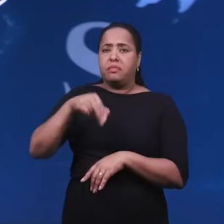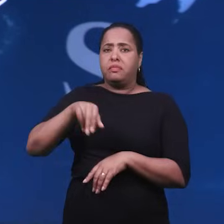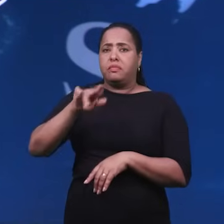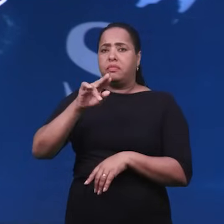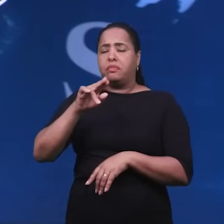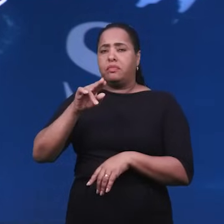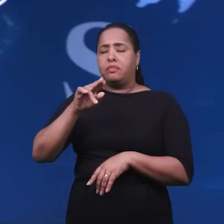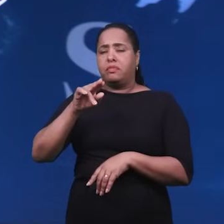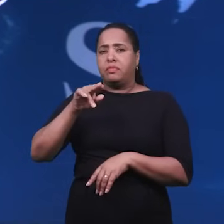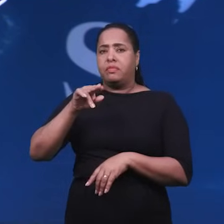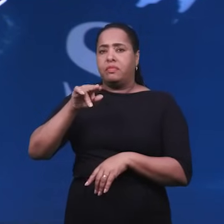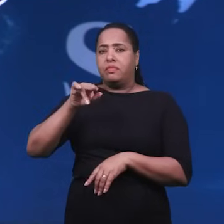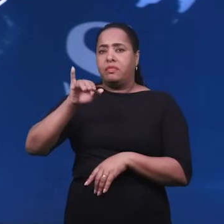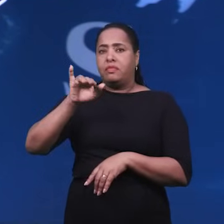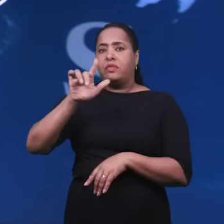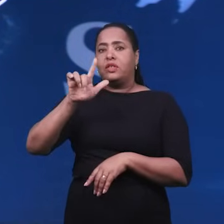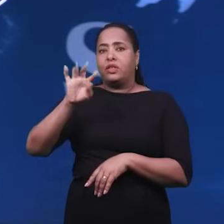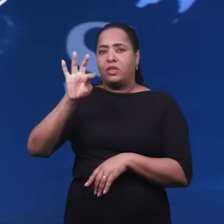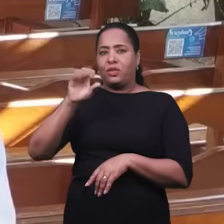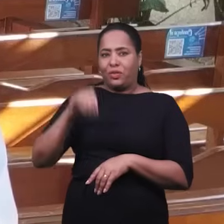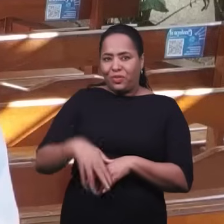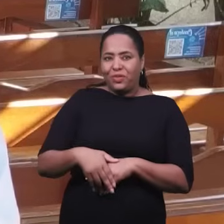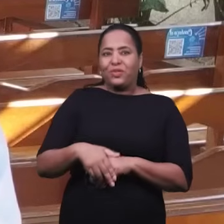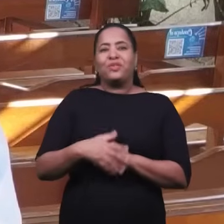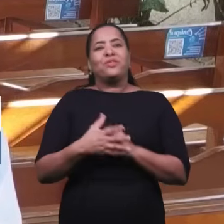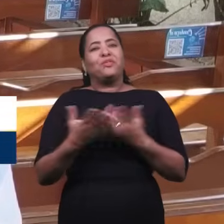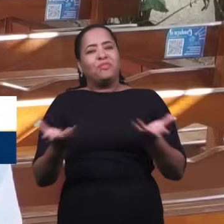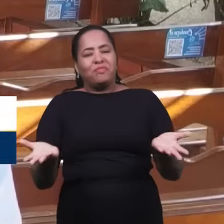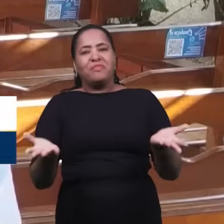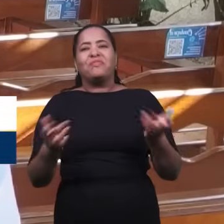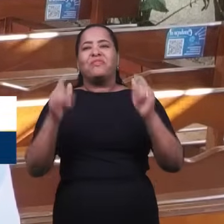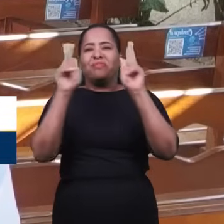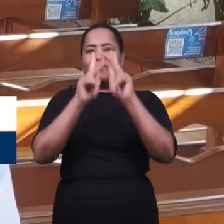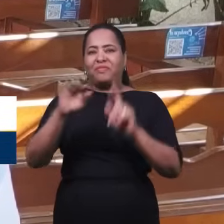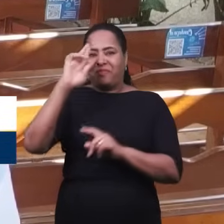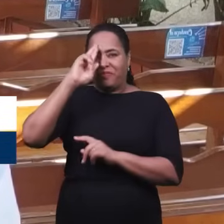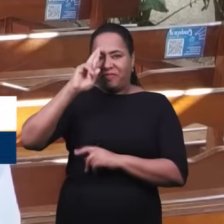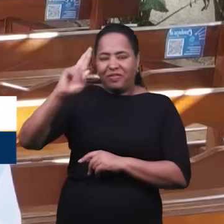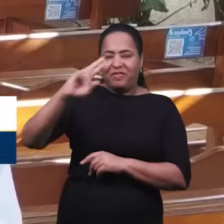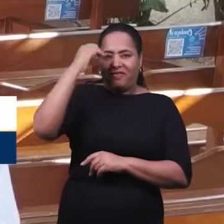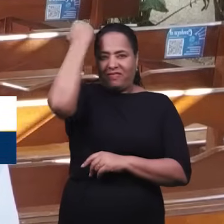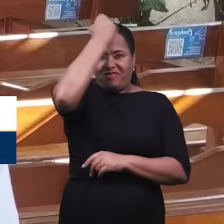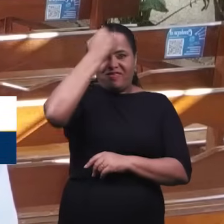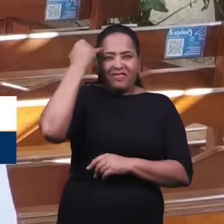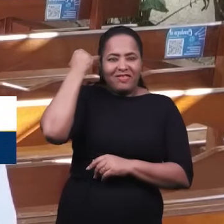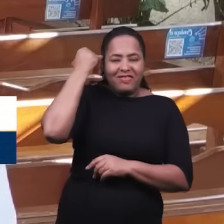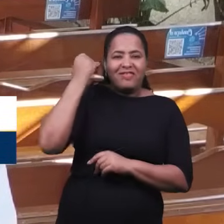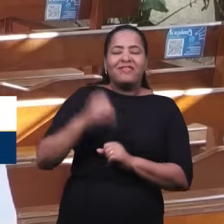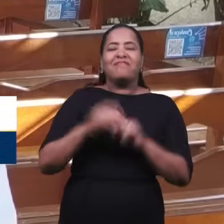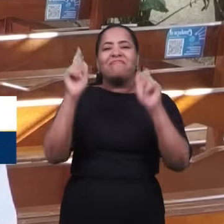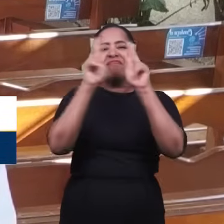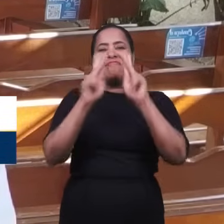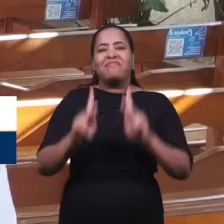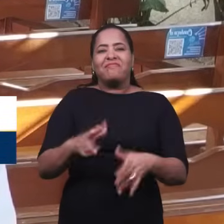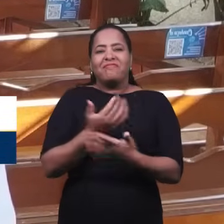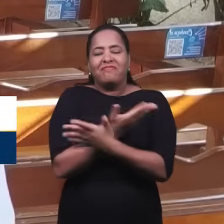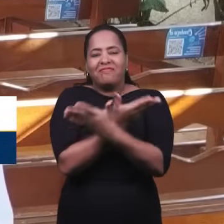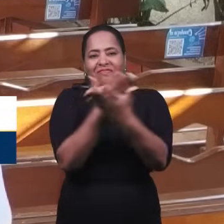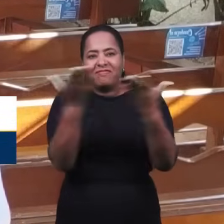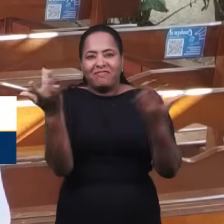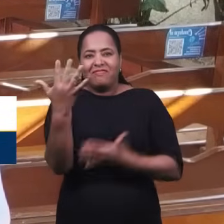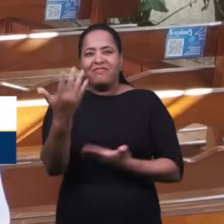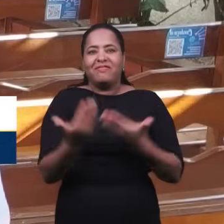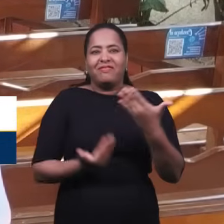Hilton Medeiros. Hilton, é com você. Paz do Senhor Jesus, irmão Jorge. A paz do Senhor Jesus a todos